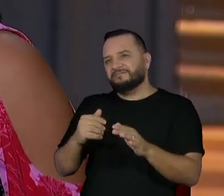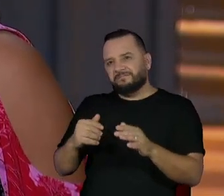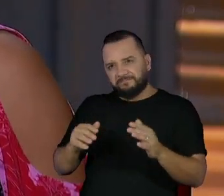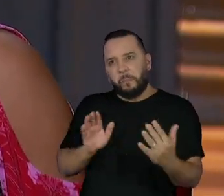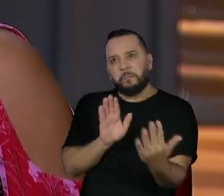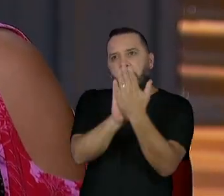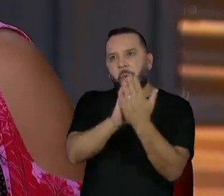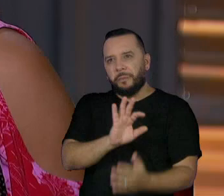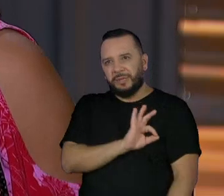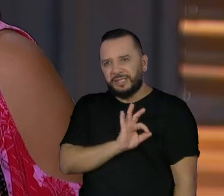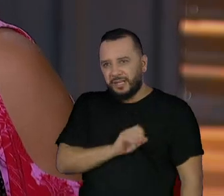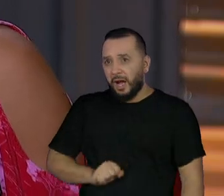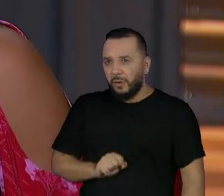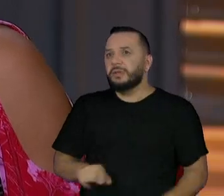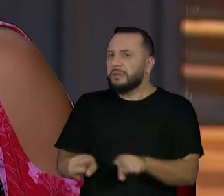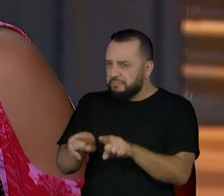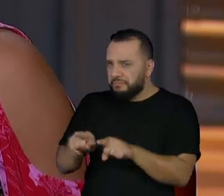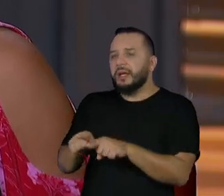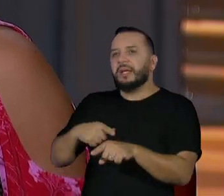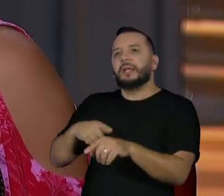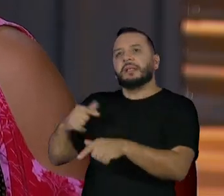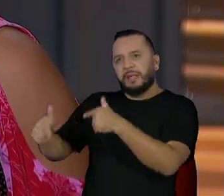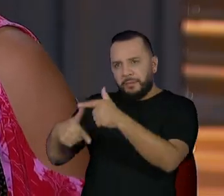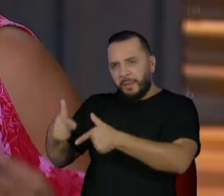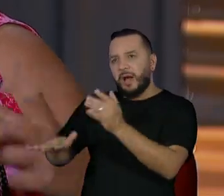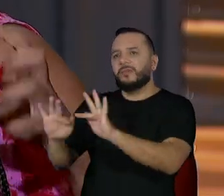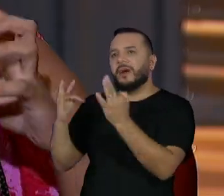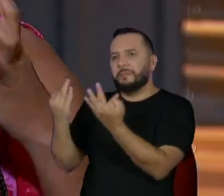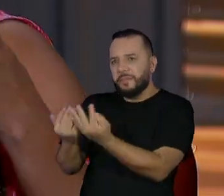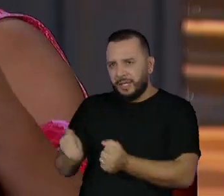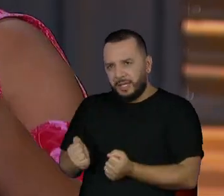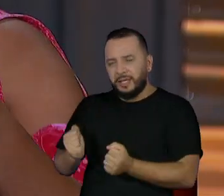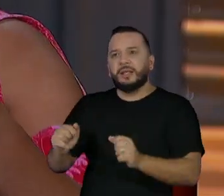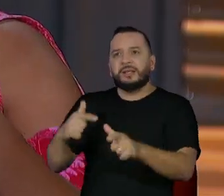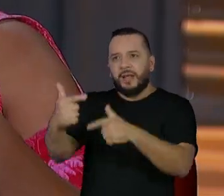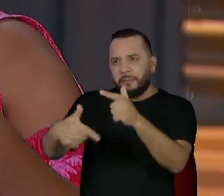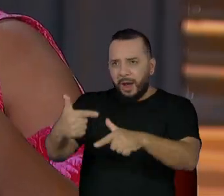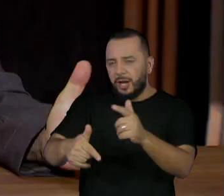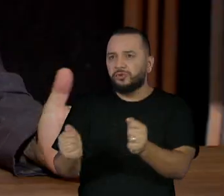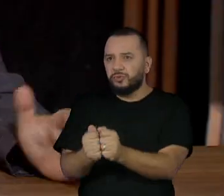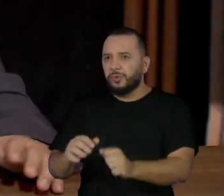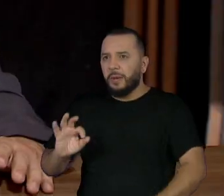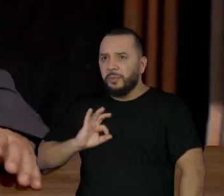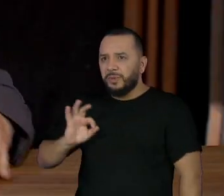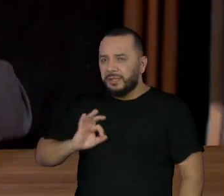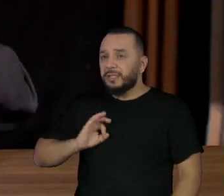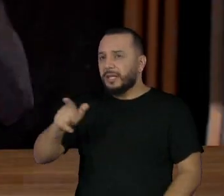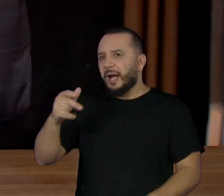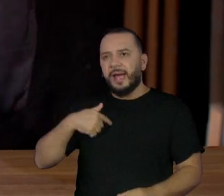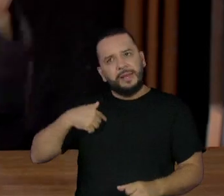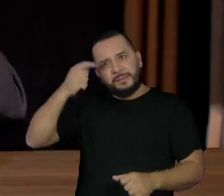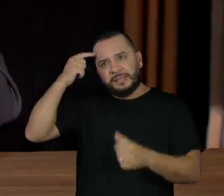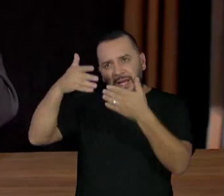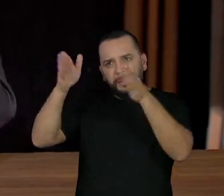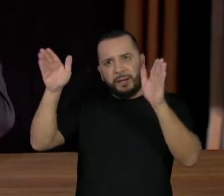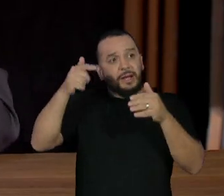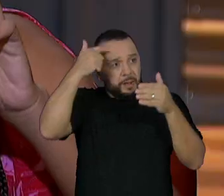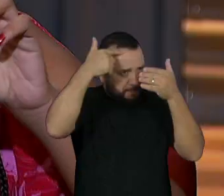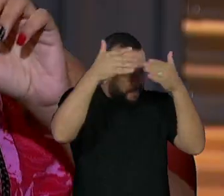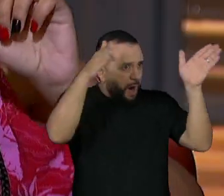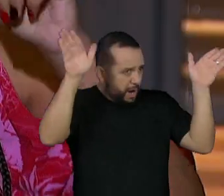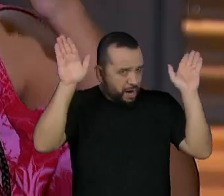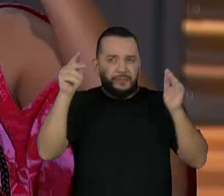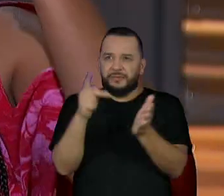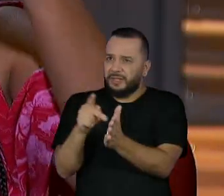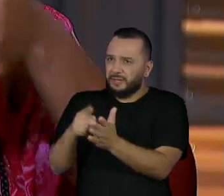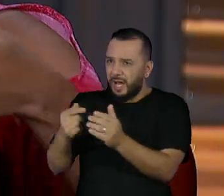ela tinha trabalho com as famílias, com os policiais, né? Ela pensava essa perspectiva global. Muito amplamente. Muito né? amplamente.